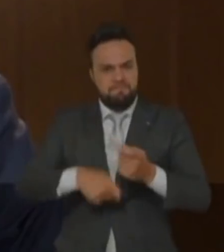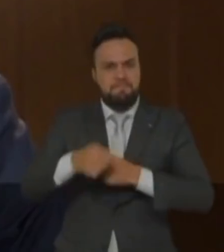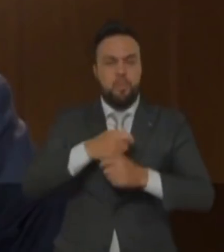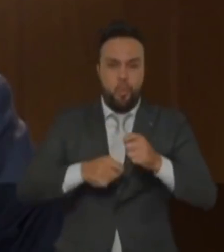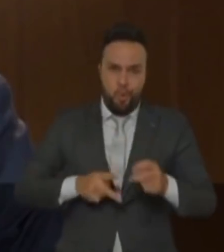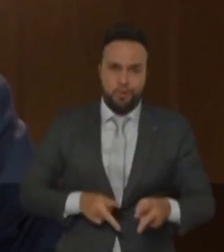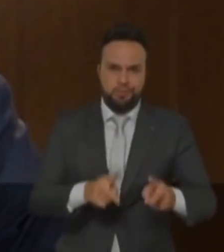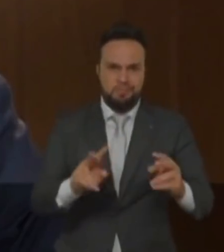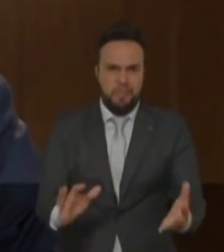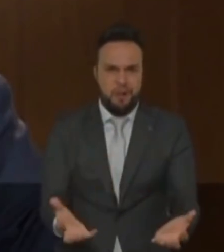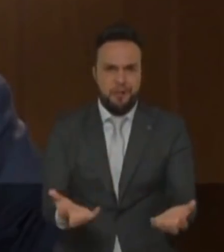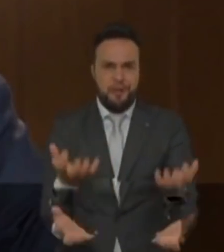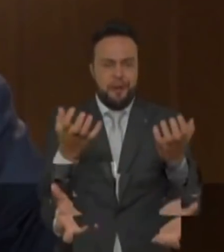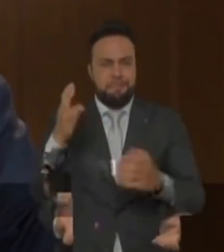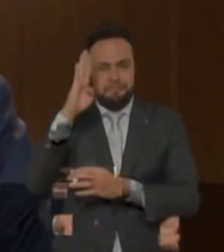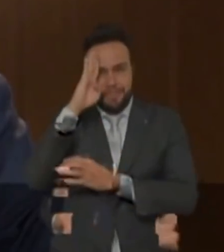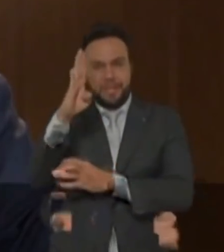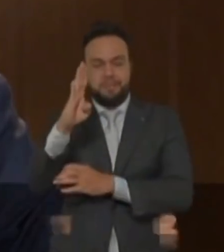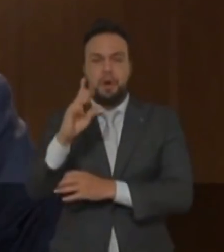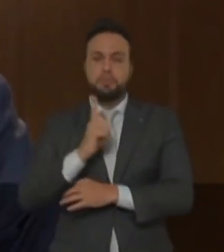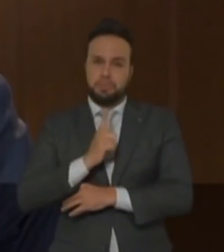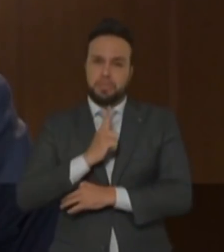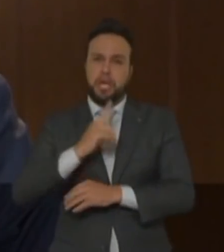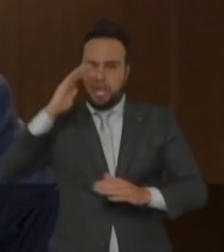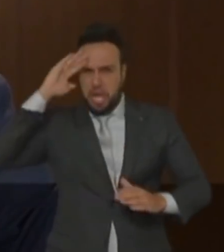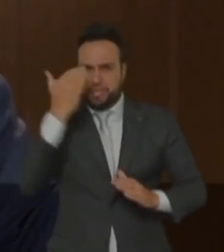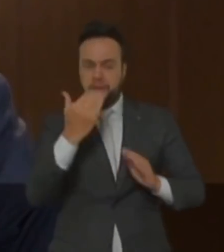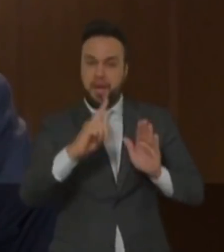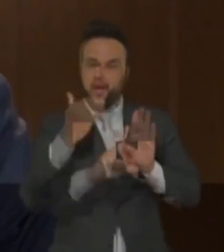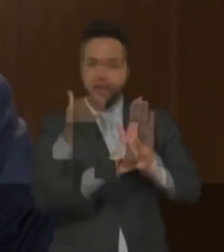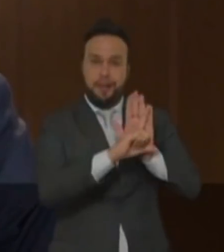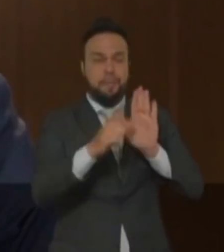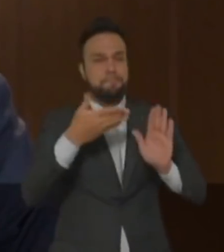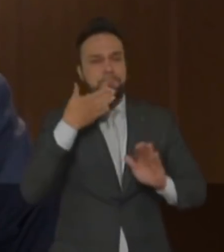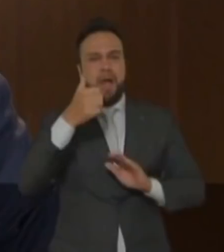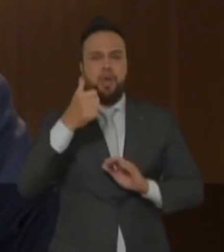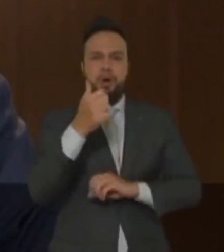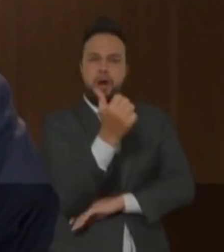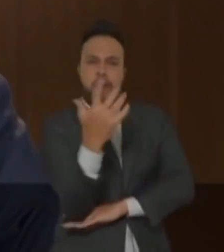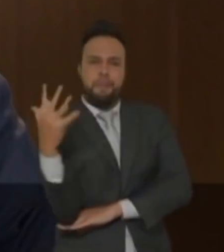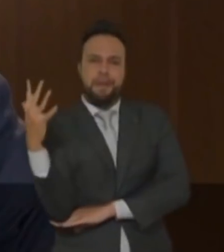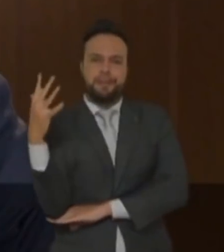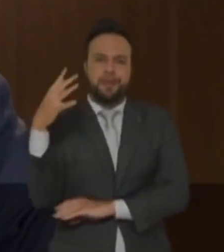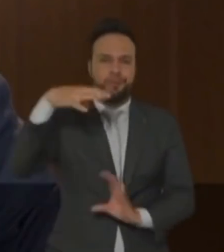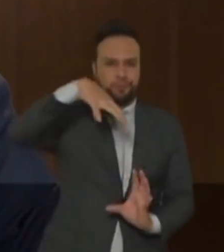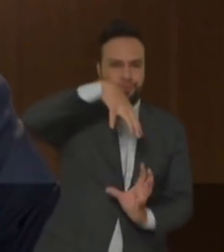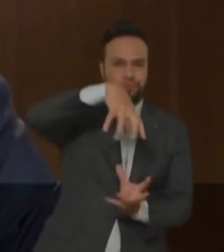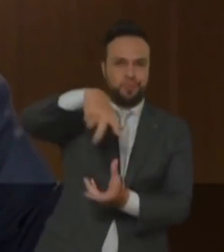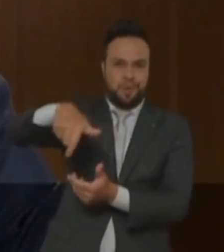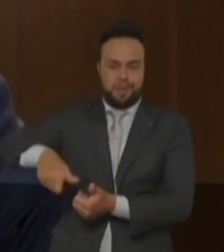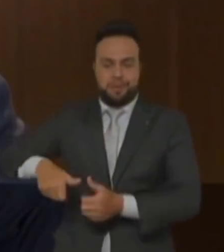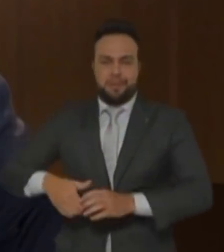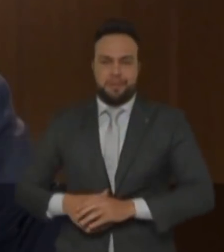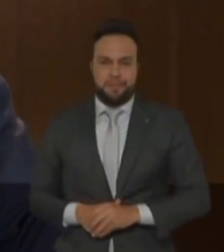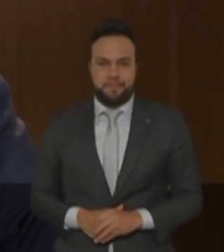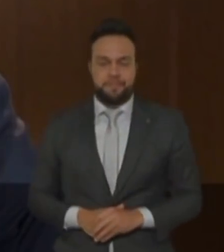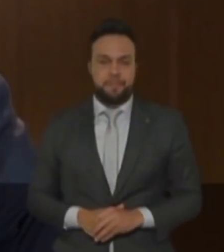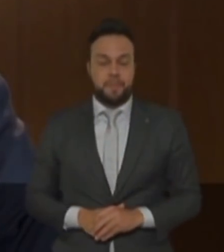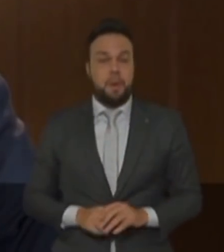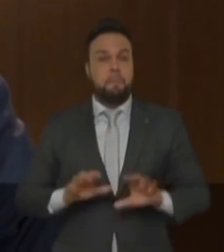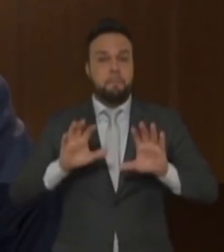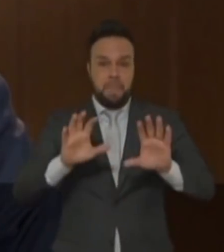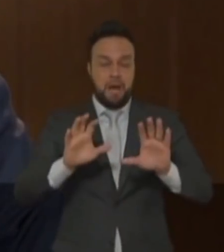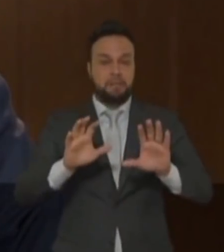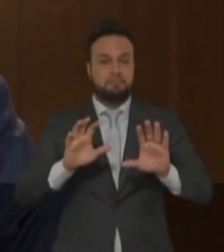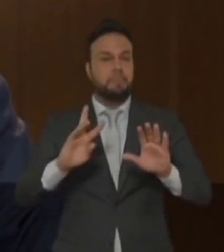o nosso agronegócio continua pujante e acima de tudo possuindo e respeitando a melhor a legislação Ambiental